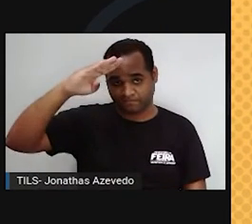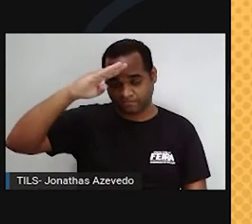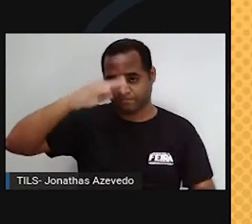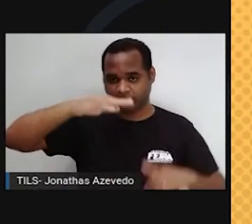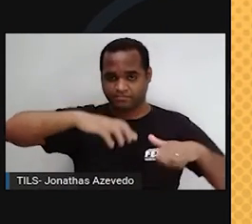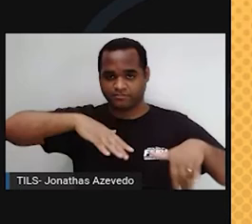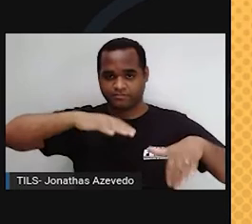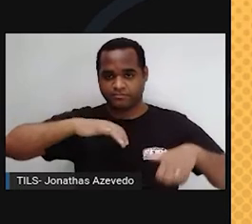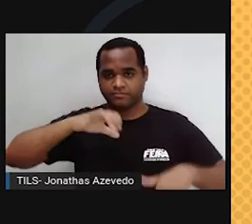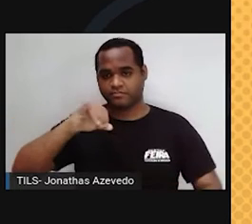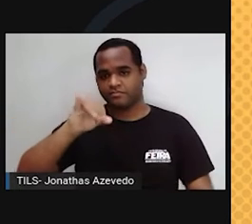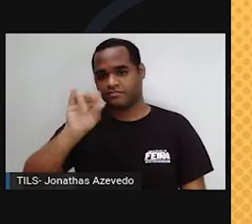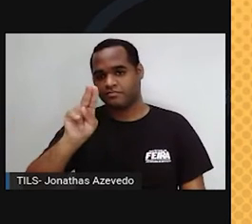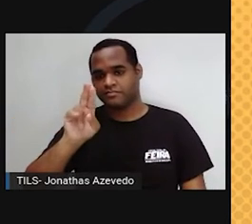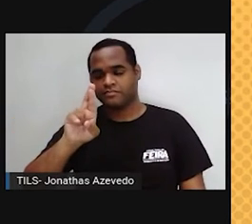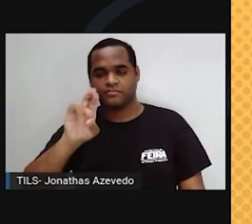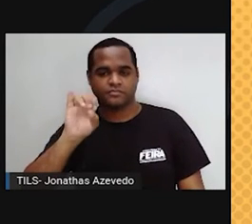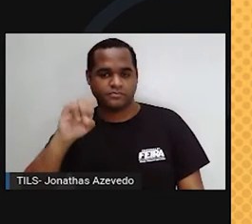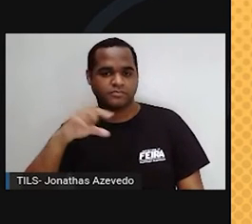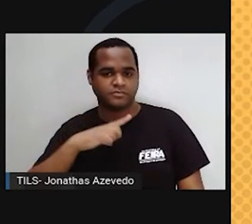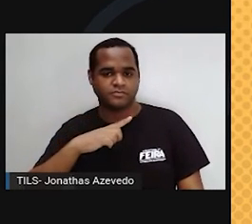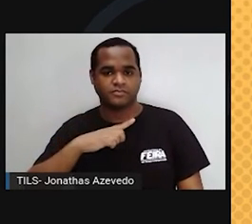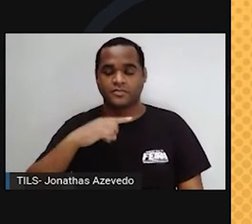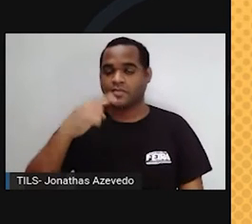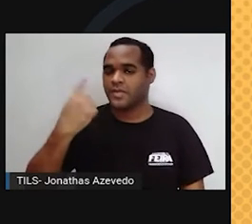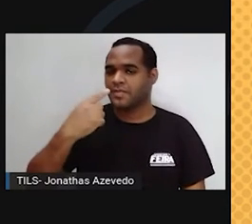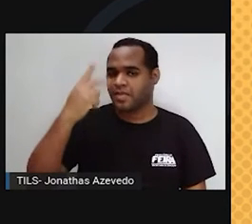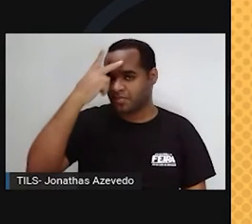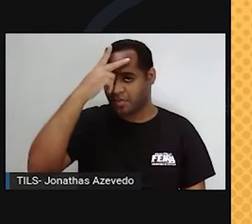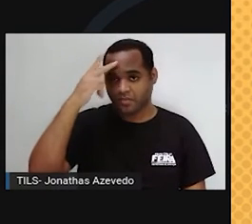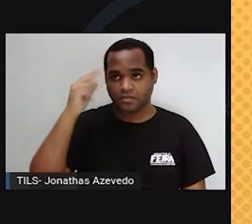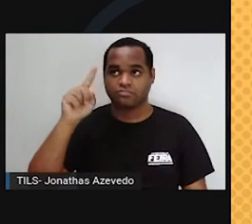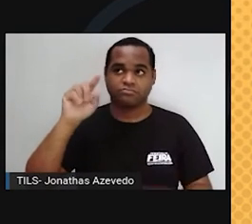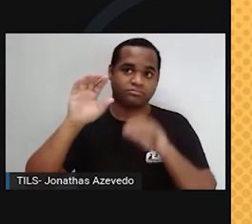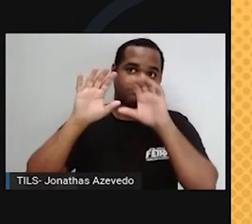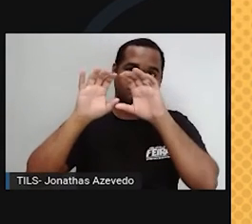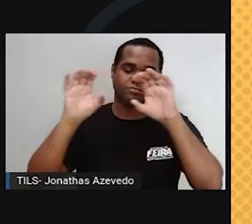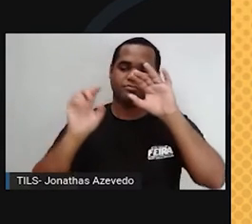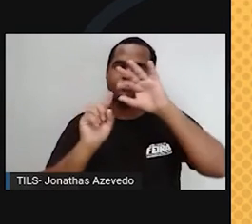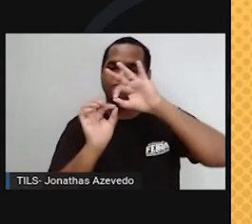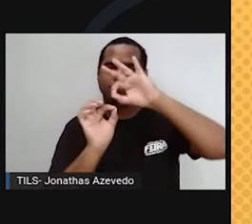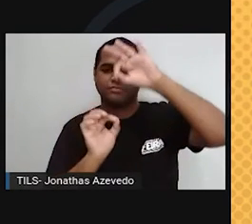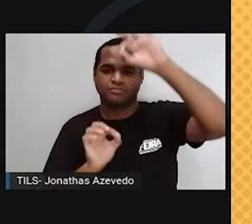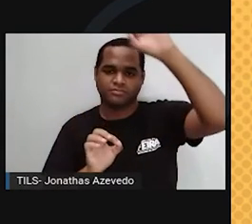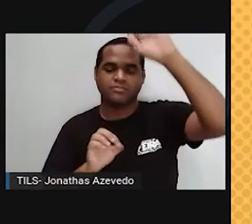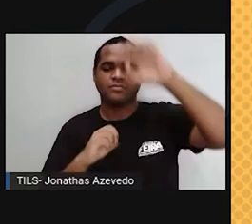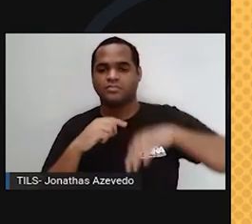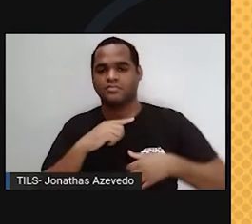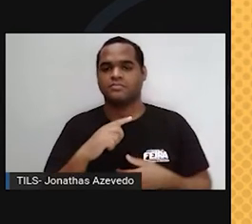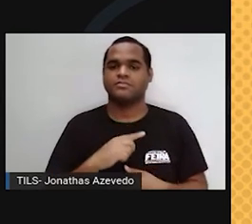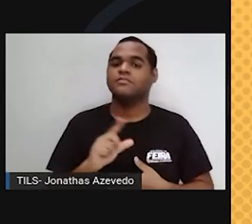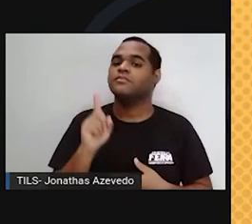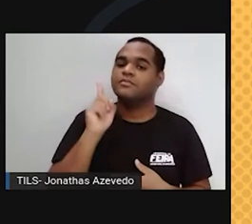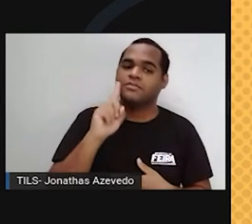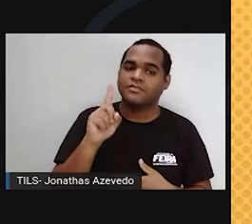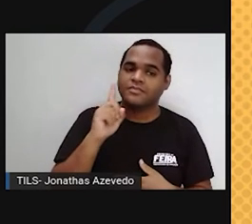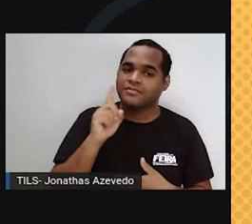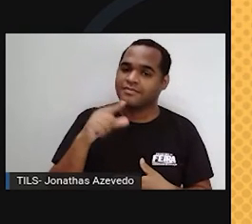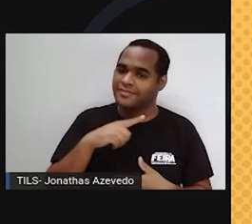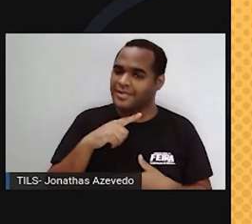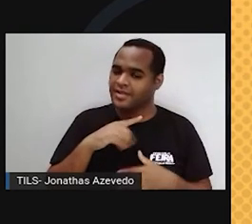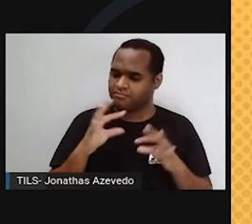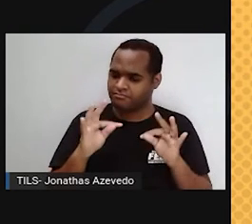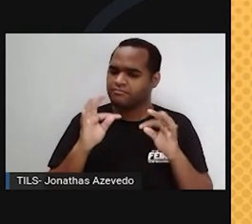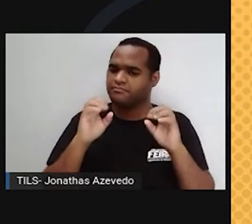Gagarin. Ele passa a ser a primeira pessoa a ir ao espaço. Os Estados Unidos também estavam desenvolvendo